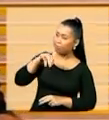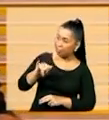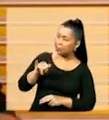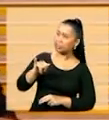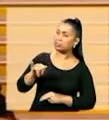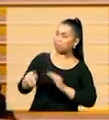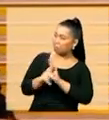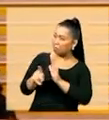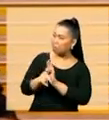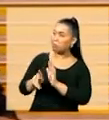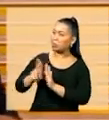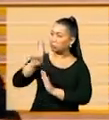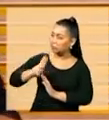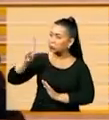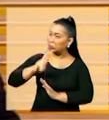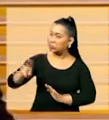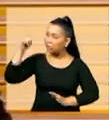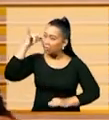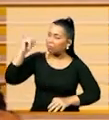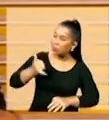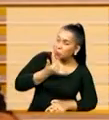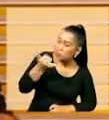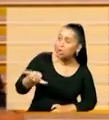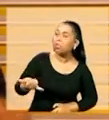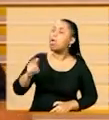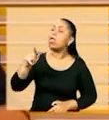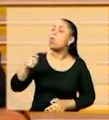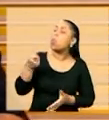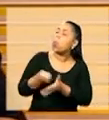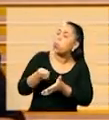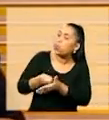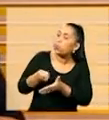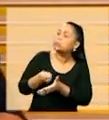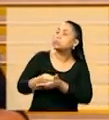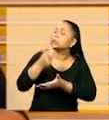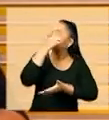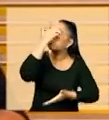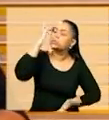EPIs, os equipamentos de proteção individual, é